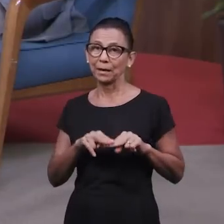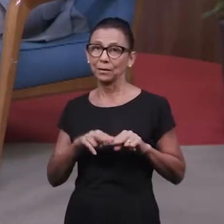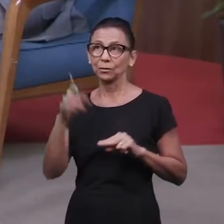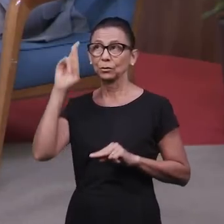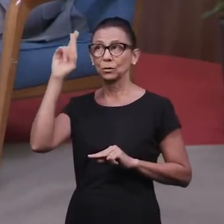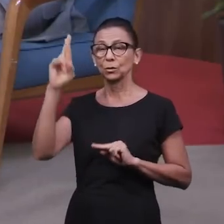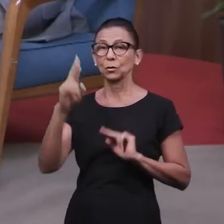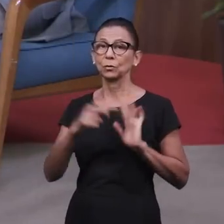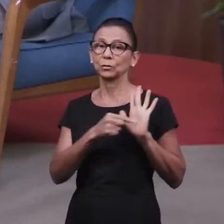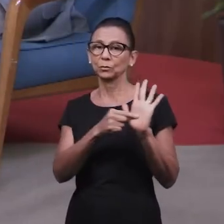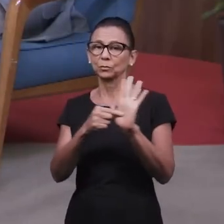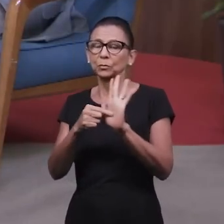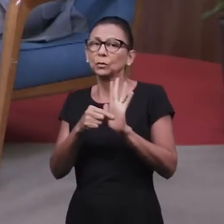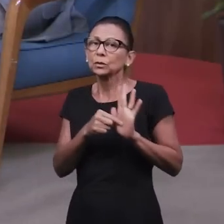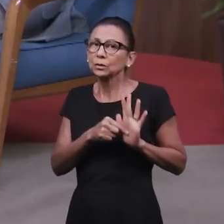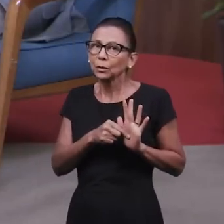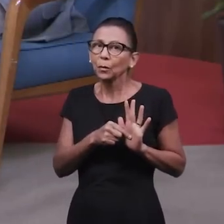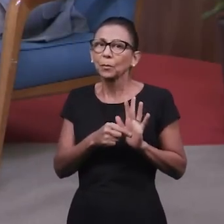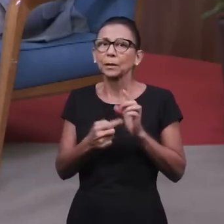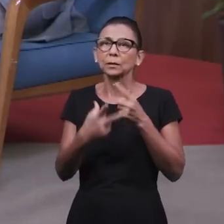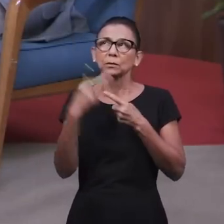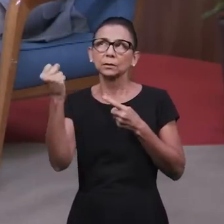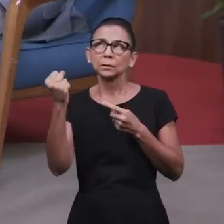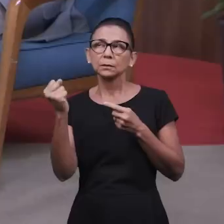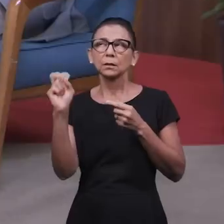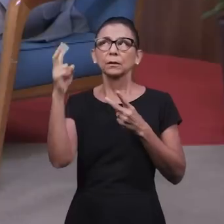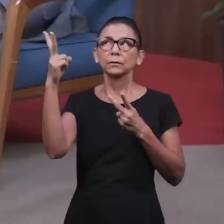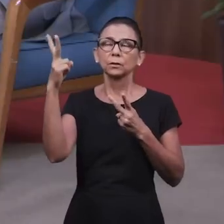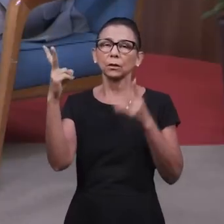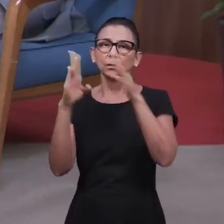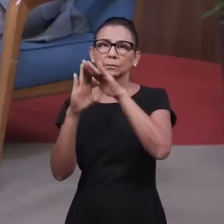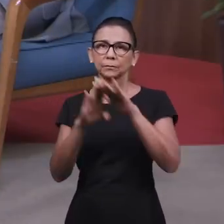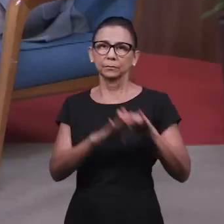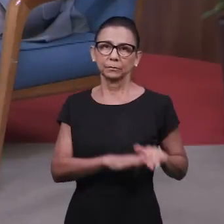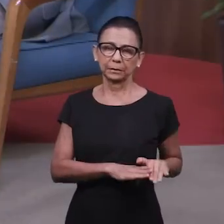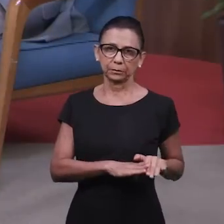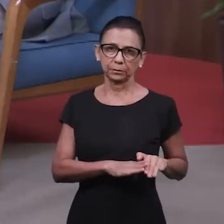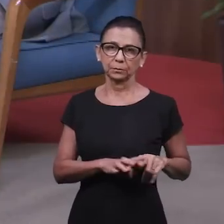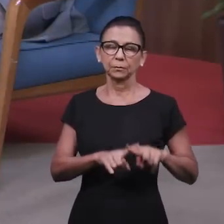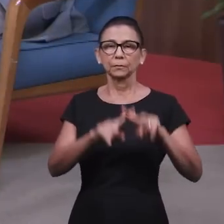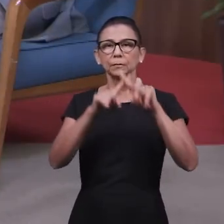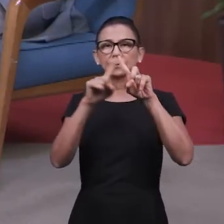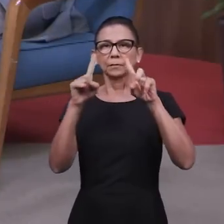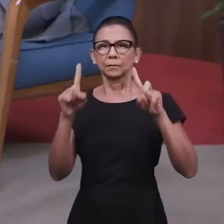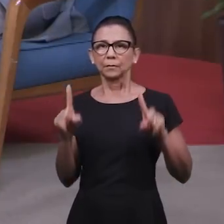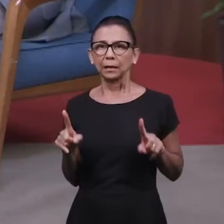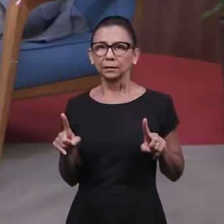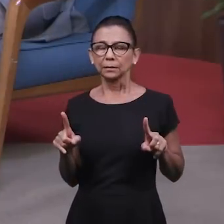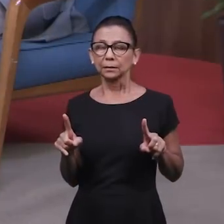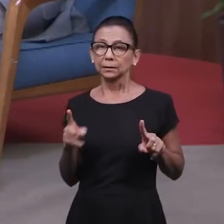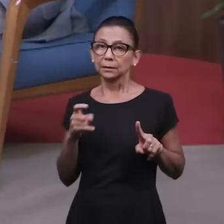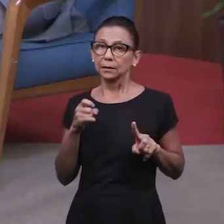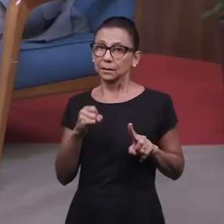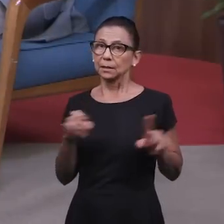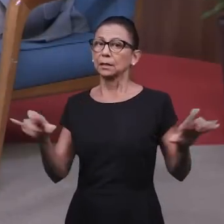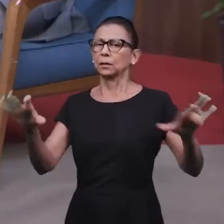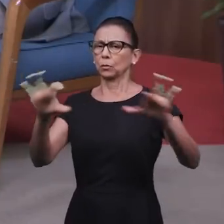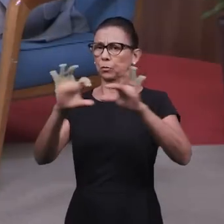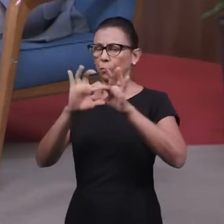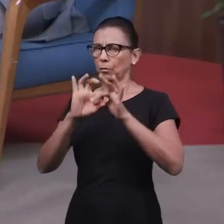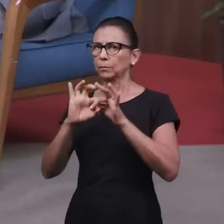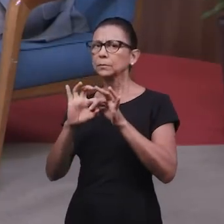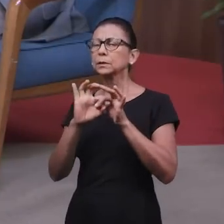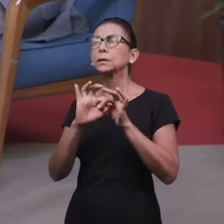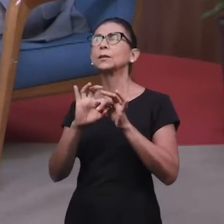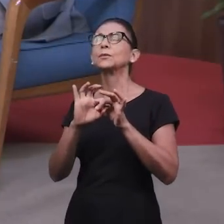nos apresentou para as conquistas, vitórias e livramentos. Mas, ao estarmos em comunhão com o